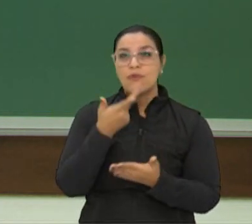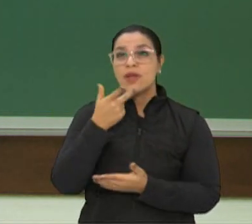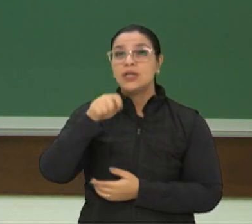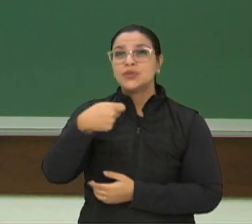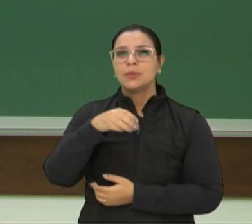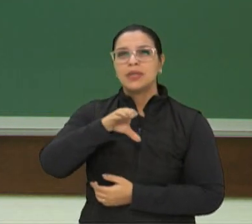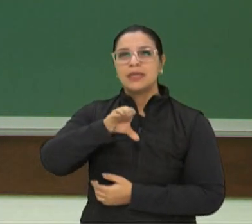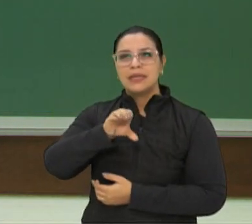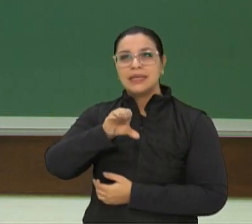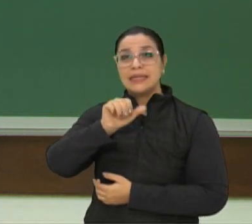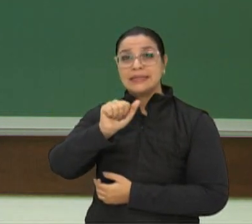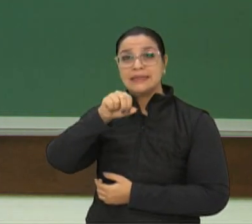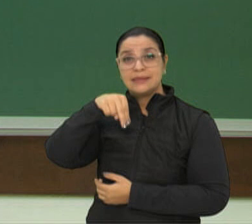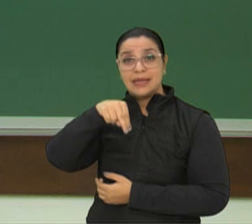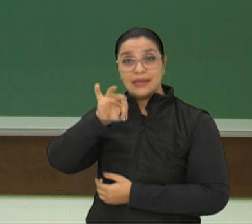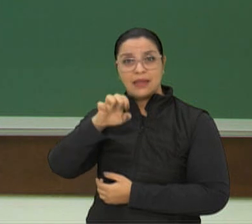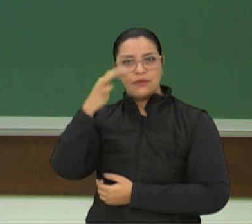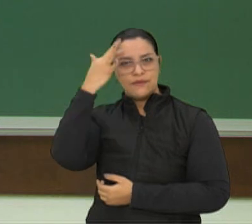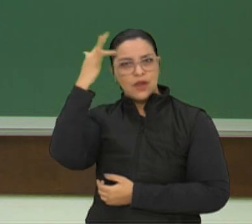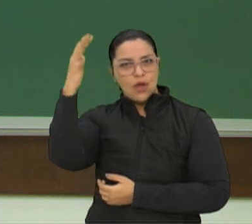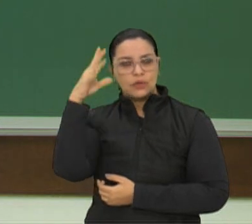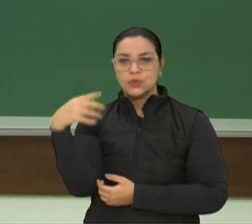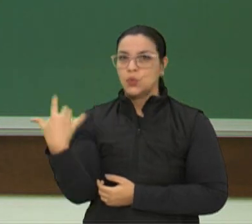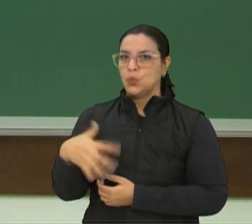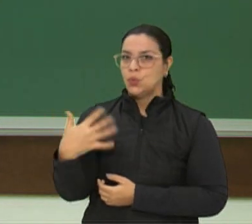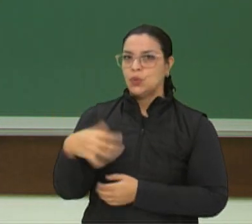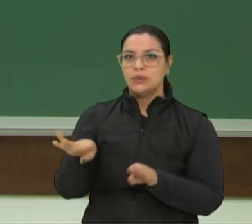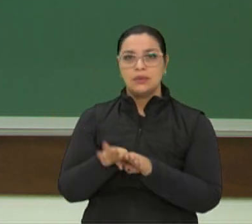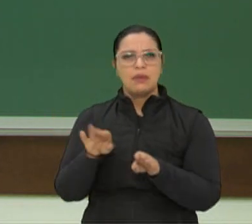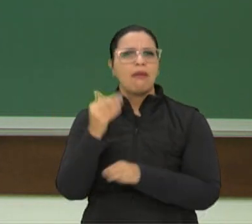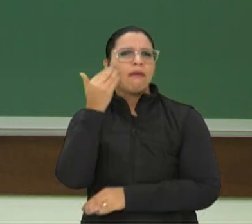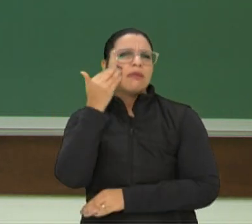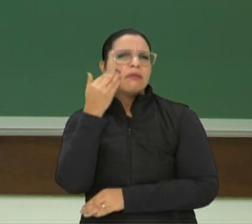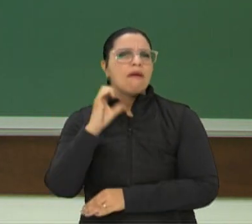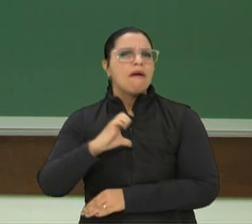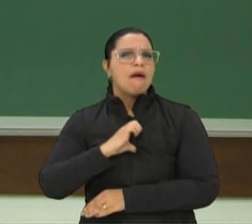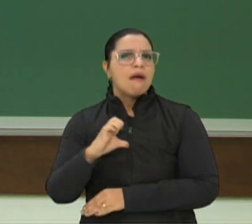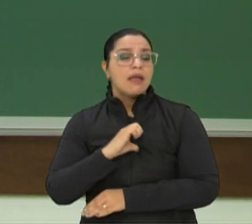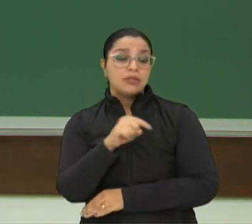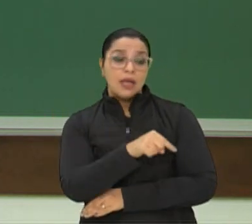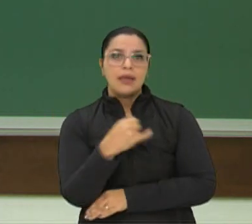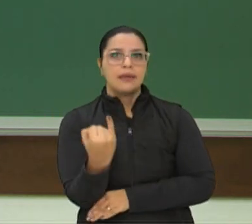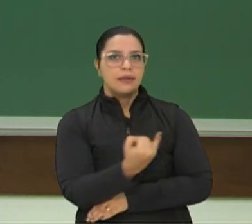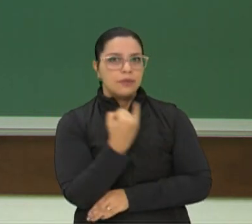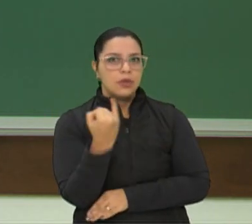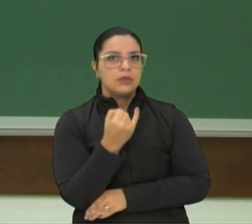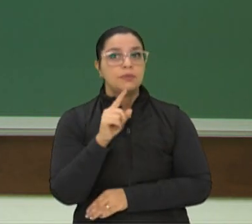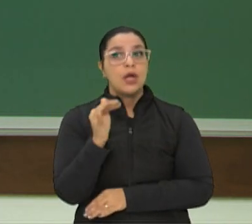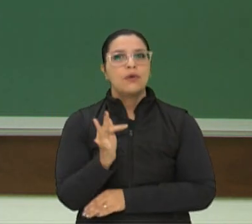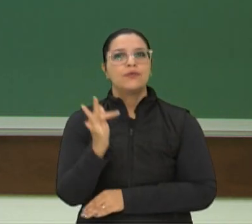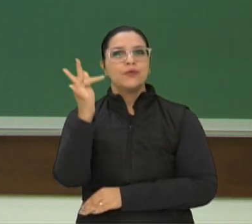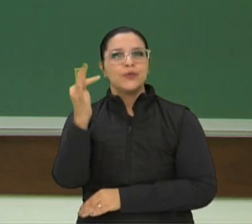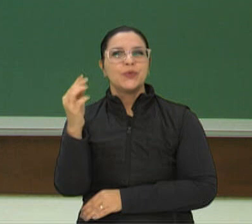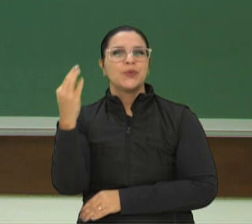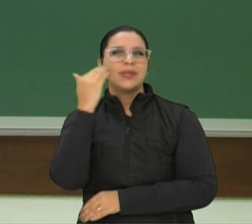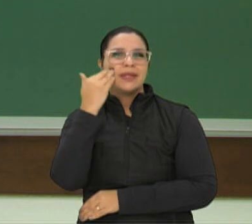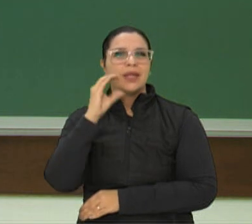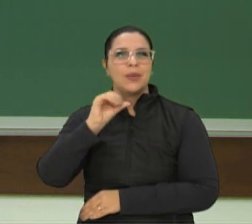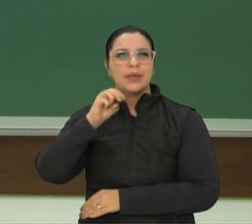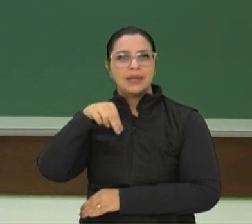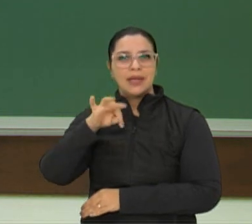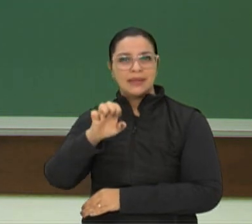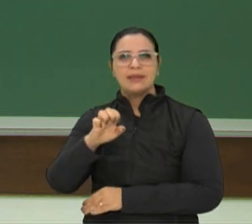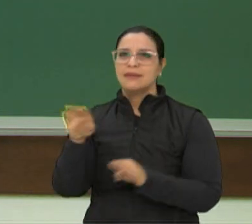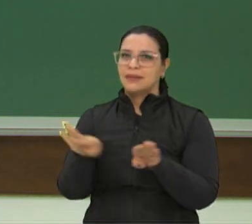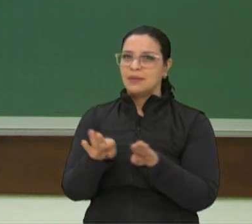como eu falei, né, que é um grande filósofo ali, e entender essa ética do Hume é fundamental para depois a gente entender o pensamento do Kant também.